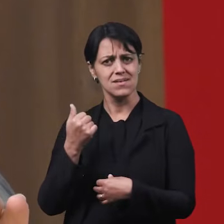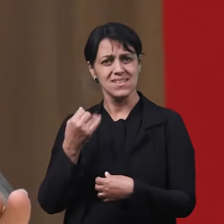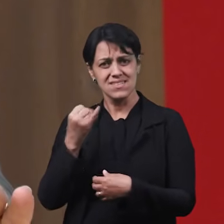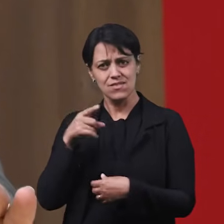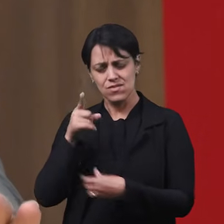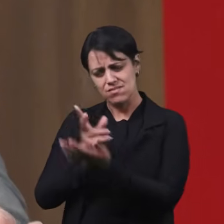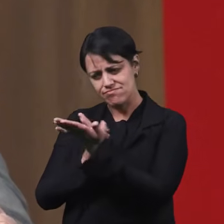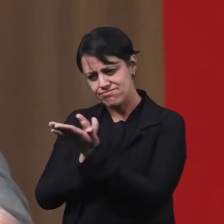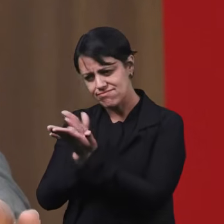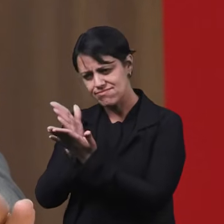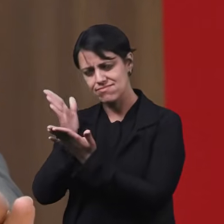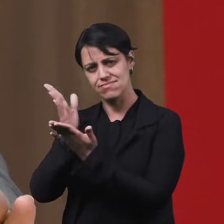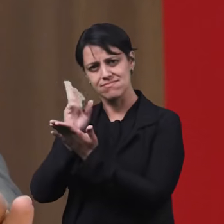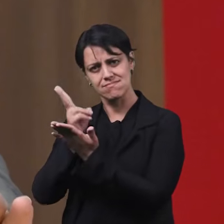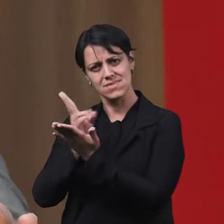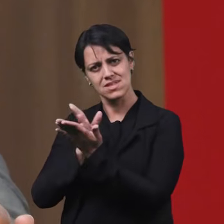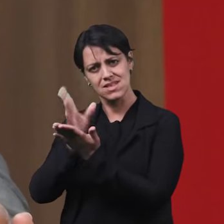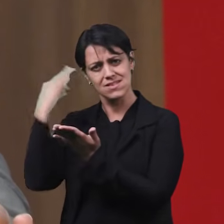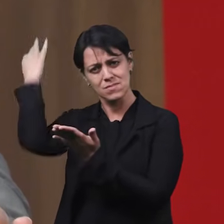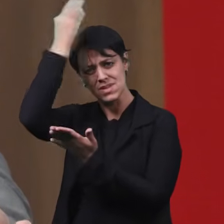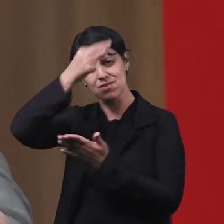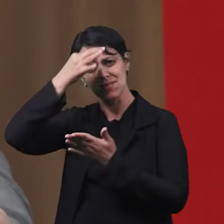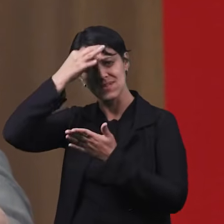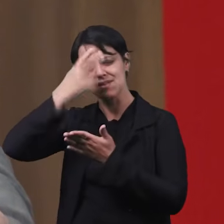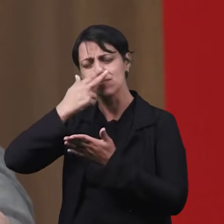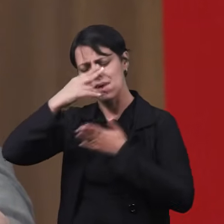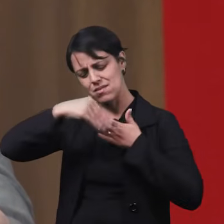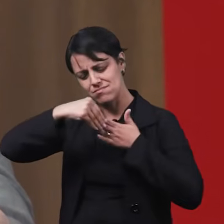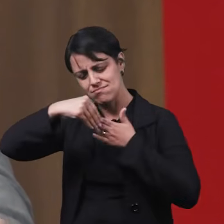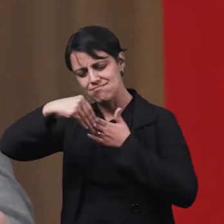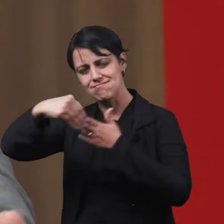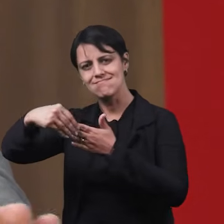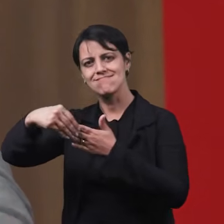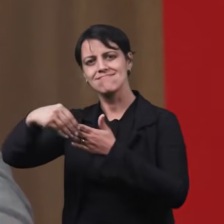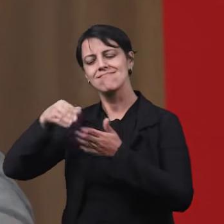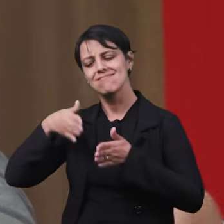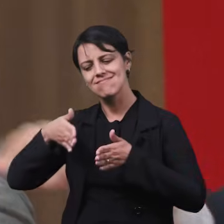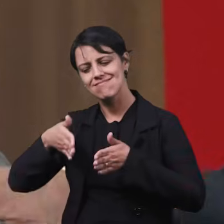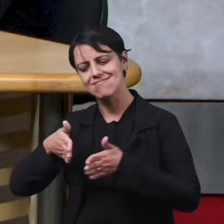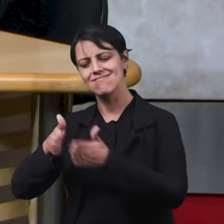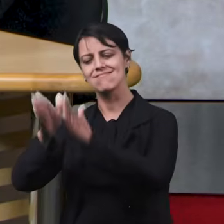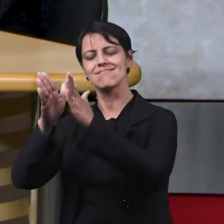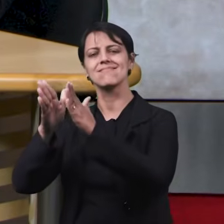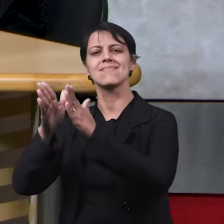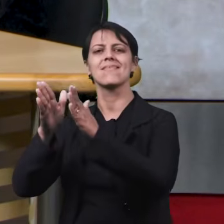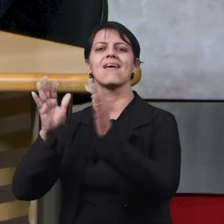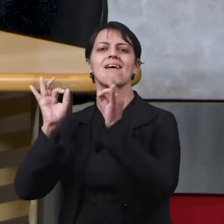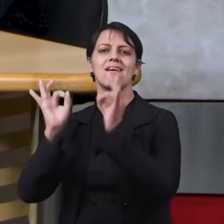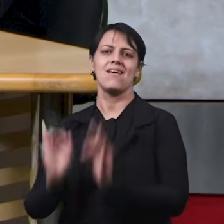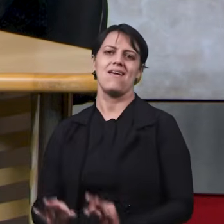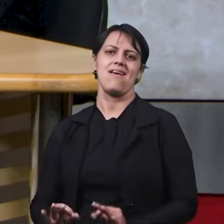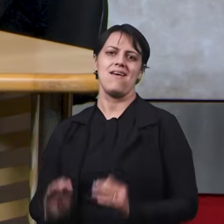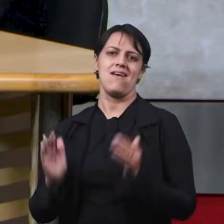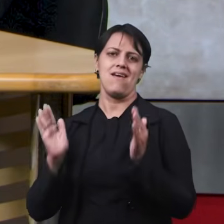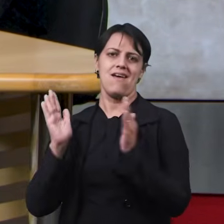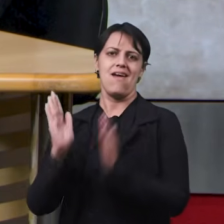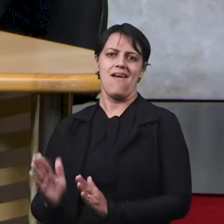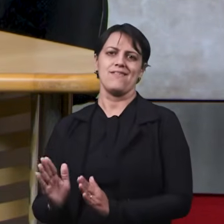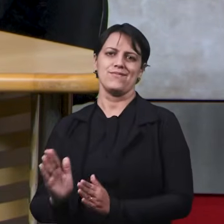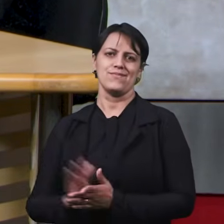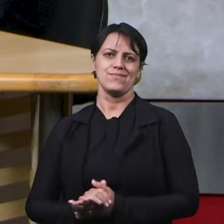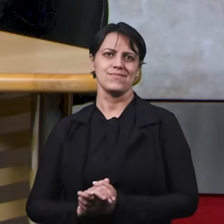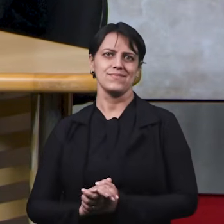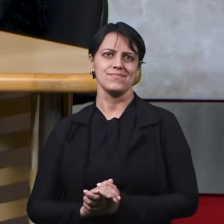mantiver numa direção do Espírito de Deus, vai ser um caminho reto. Então, a própria